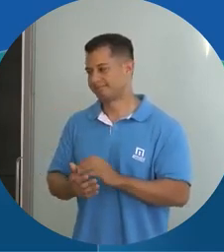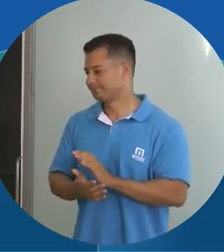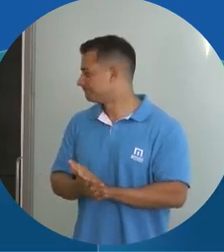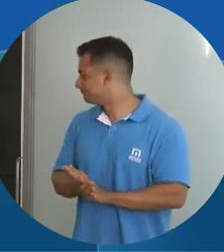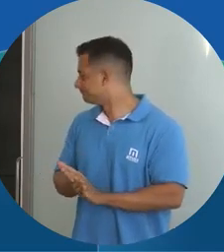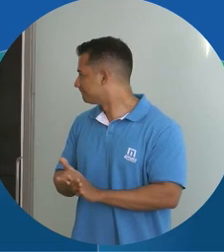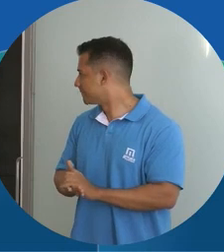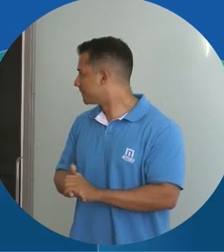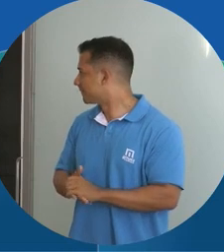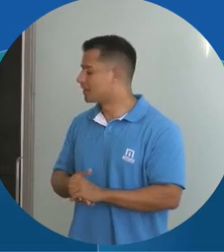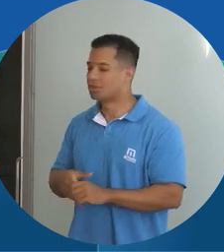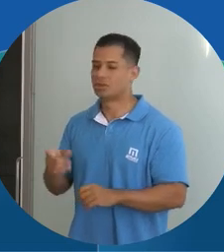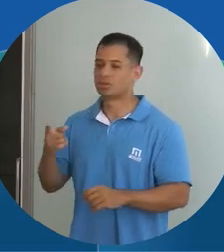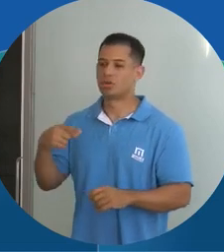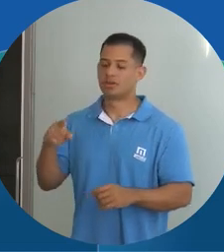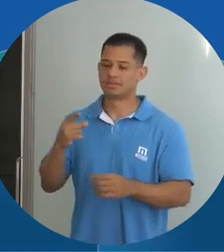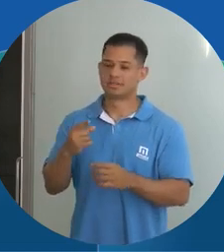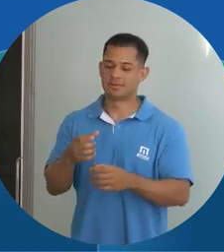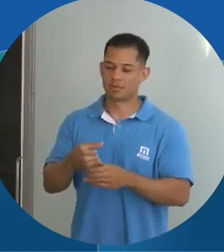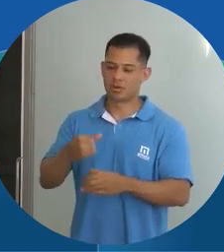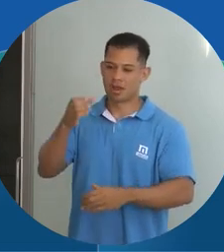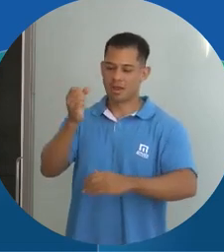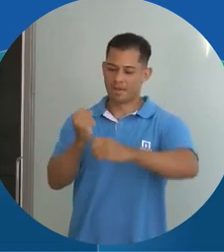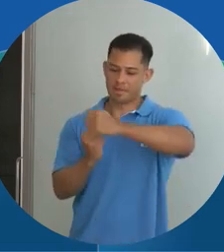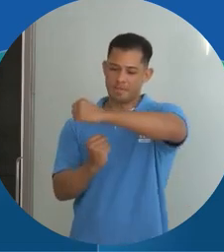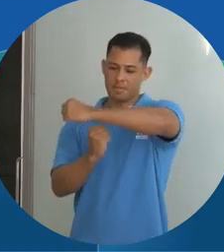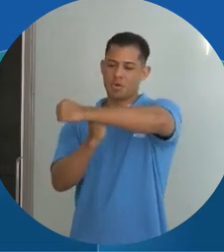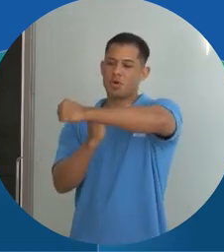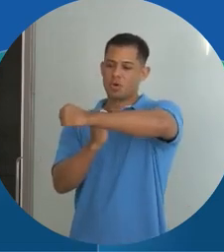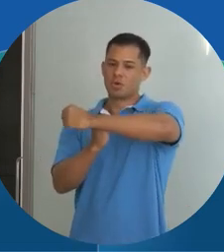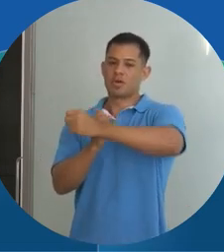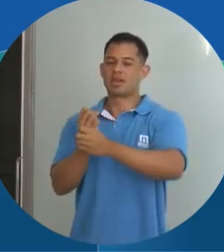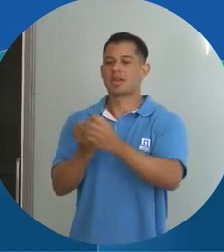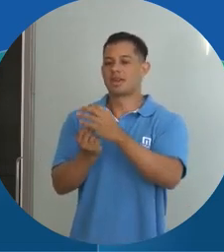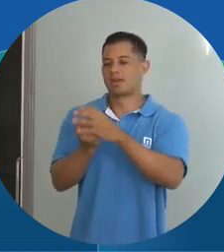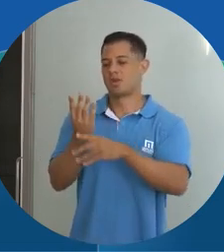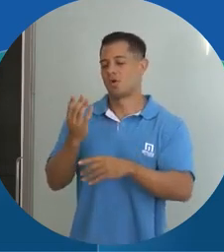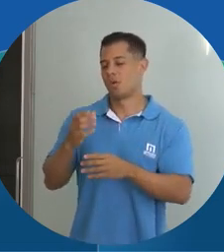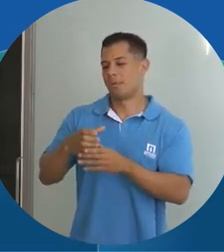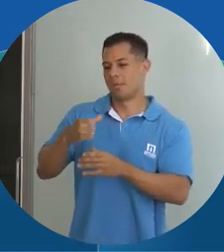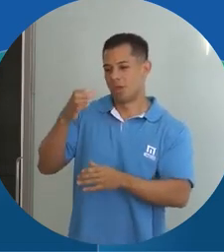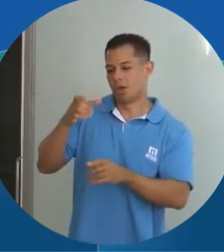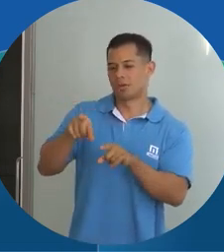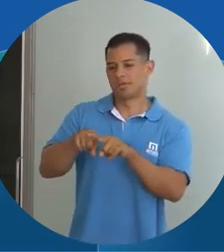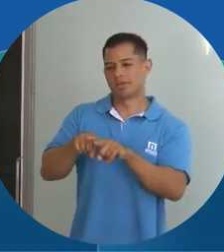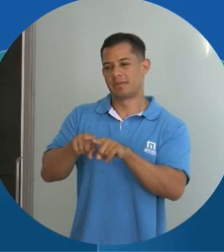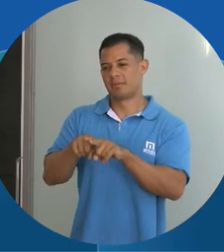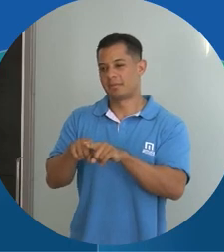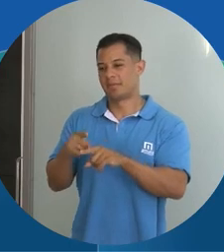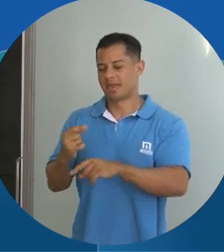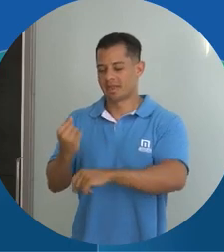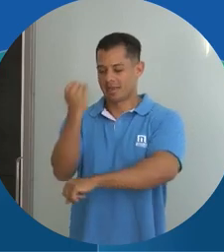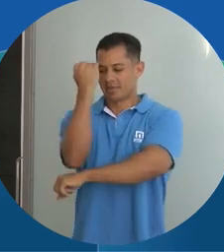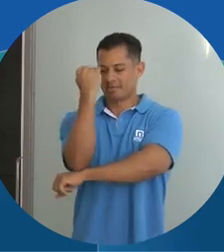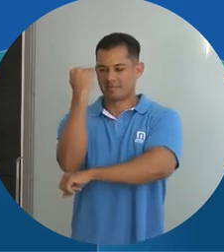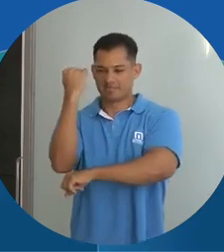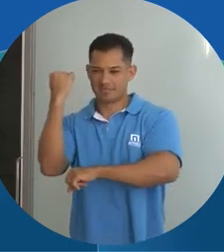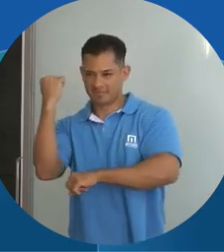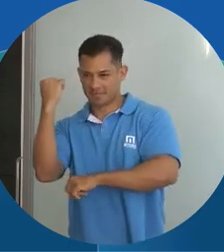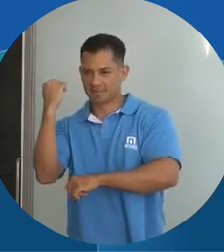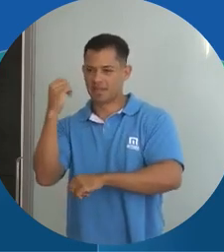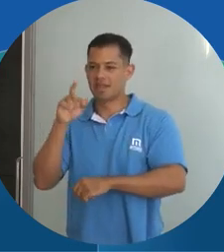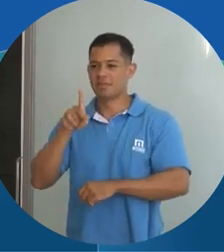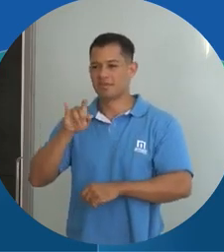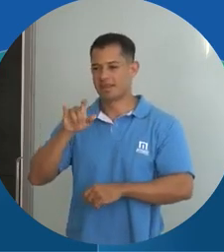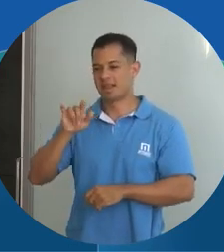gente pegou o apoio, criou blocos e pilares e fomos fazendo etapas construtivas. A estaca foi cravada em